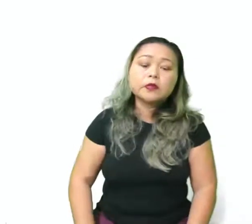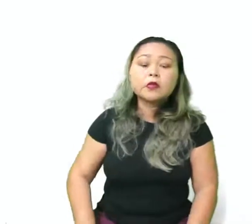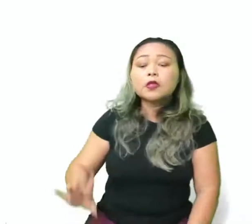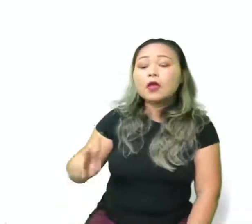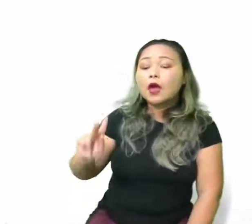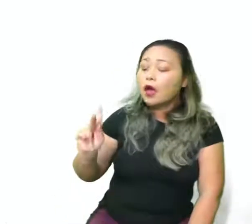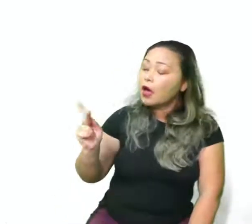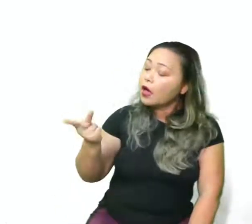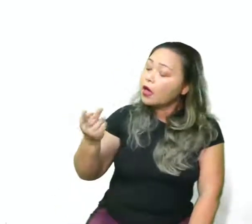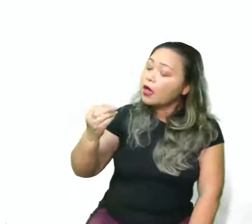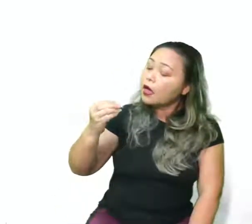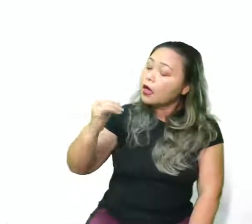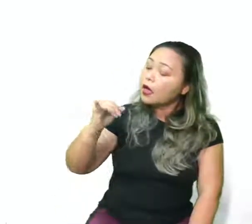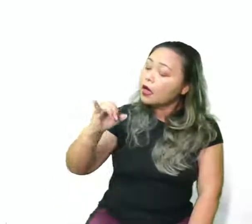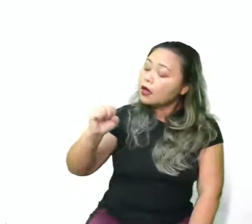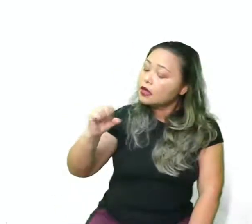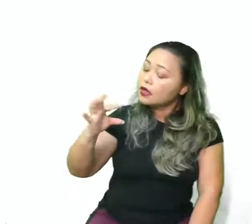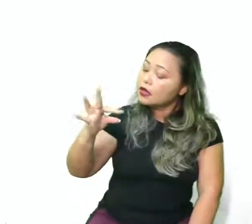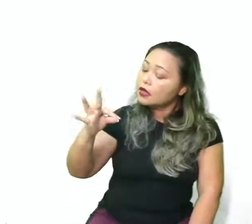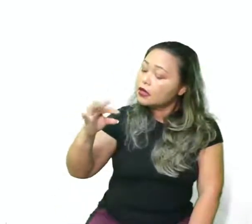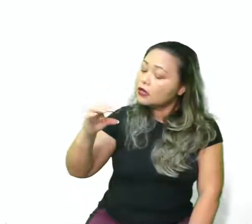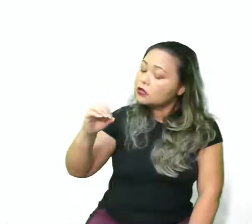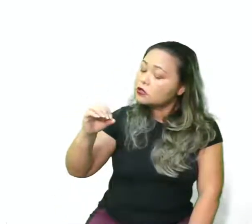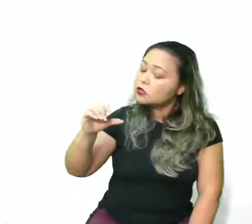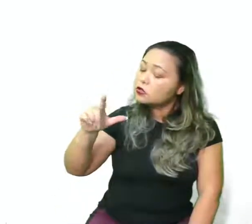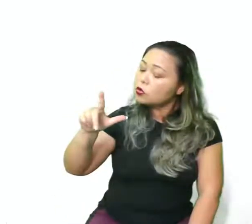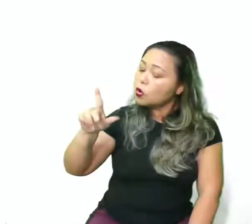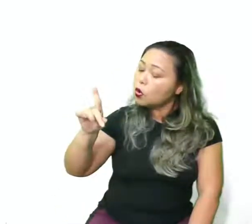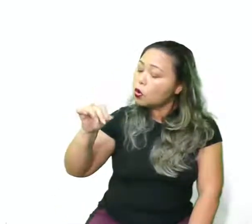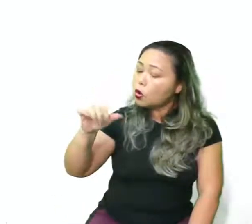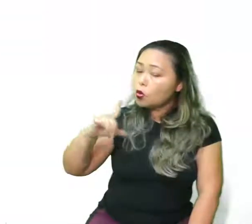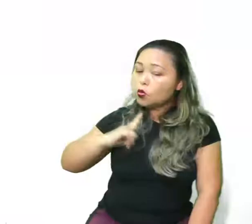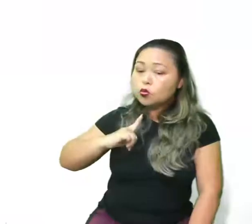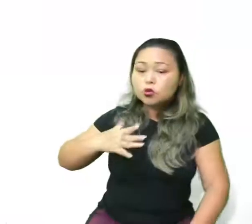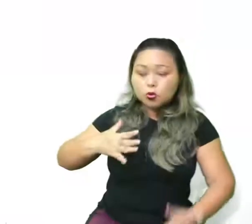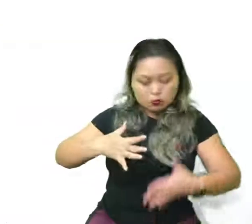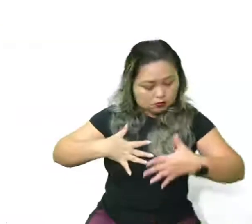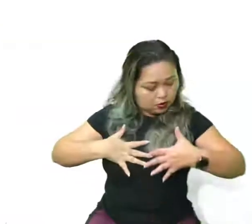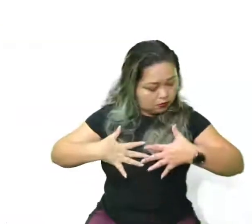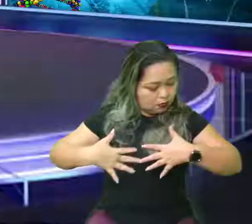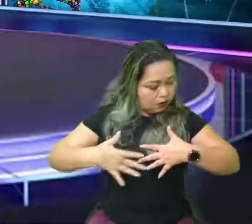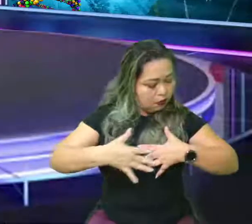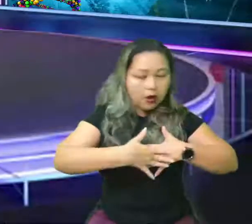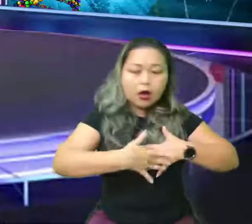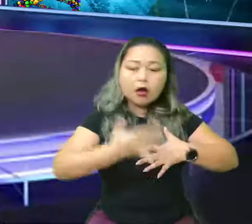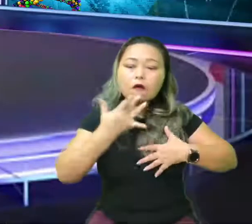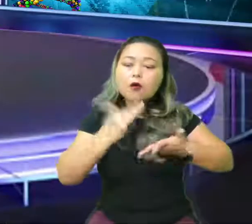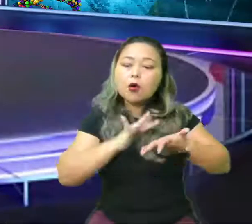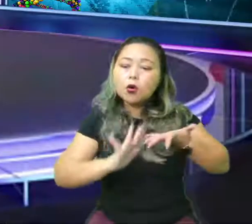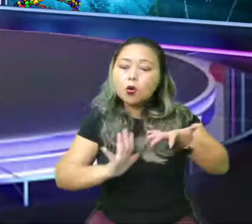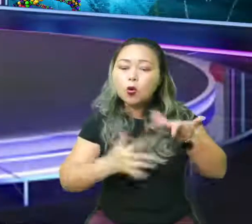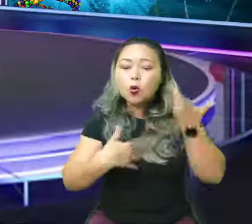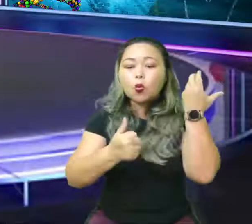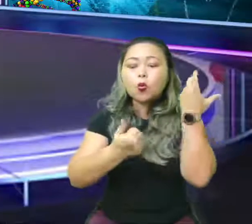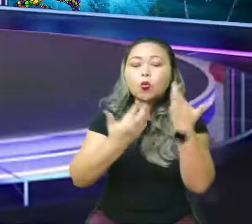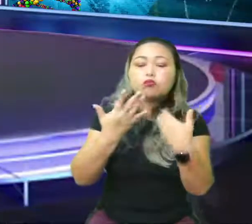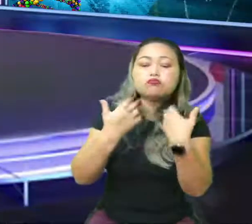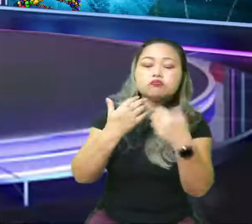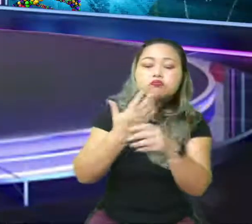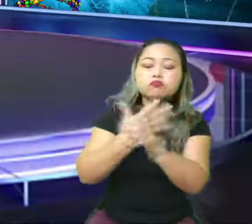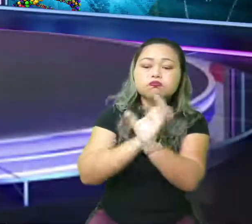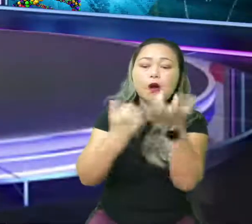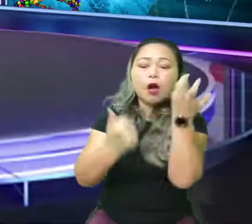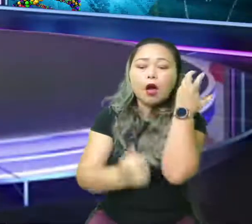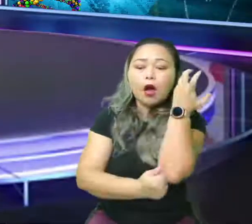A histologia vai estudar os nossos tecidos, né? Todos os tecidos sanguíneos, tecido ósseo, tecido nervoso, tudo